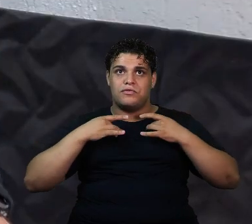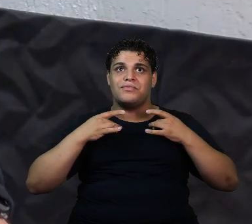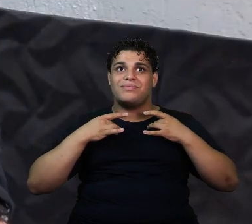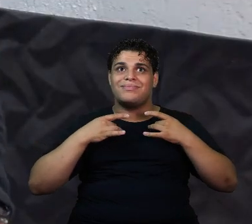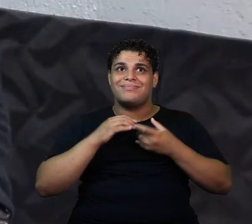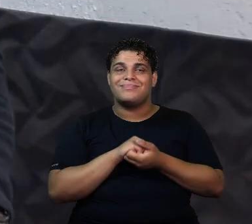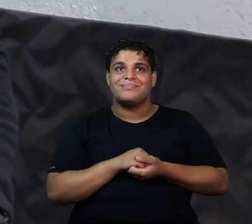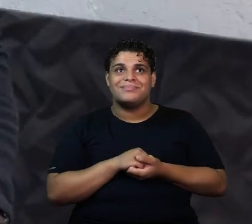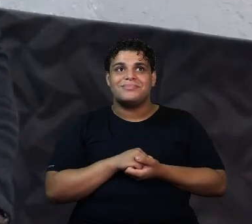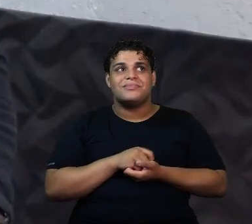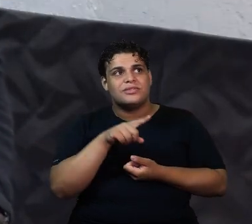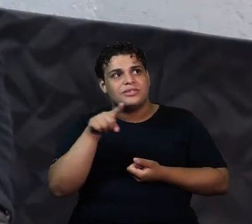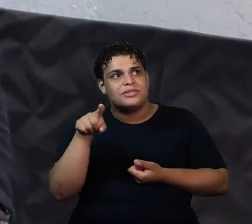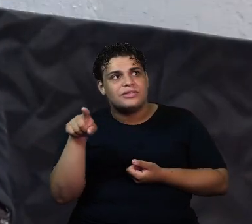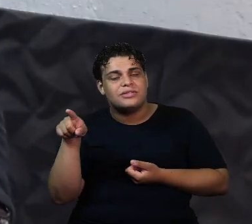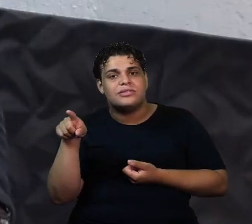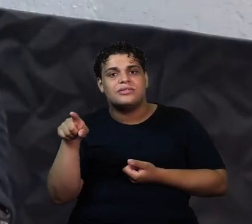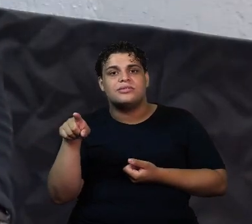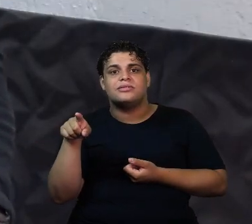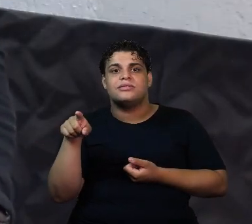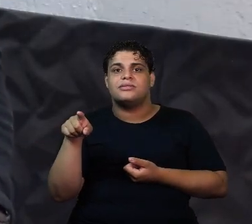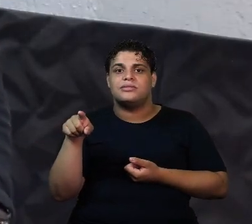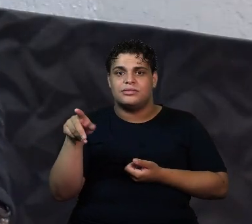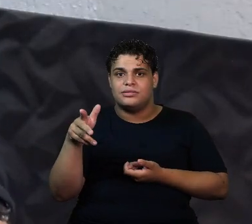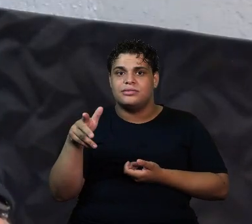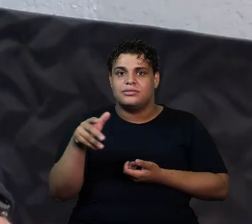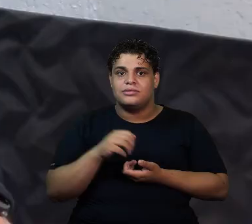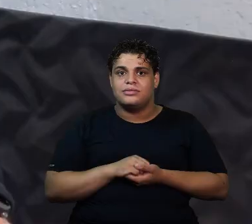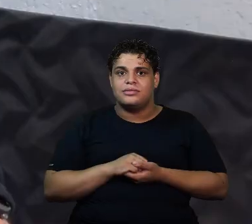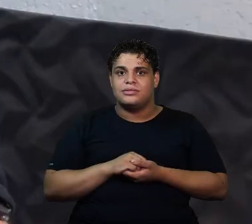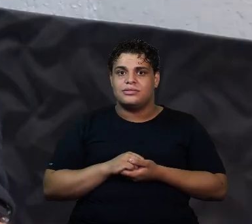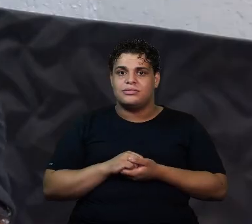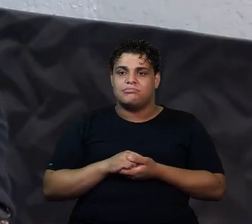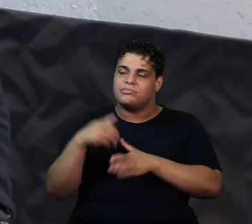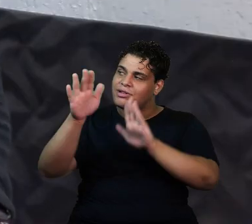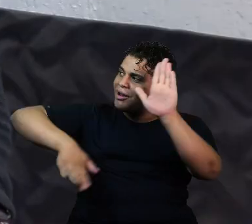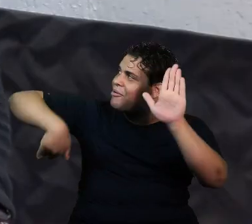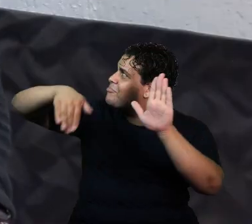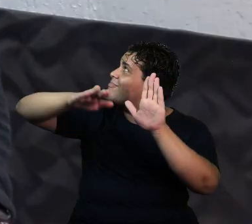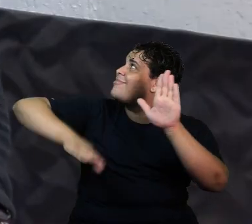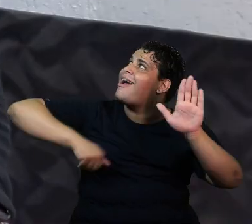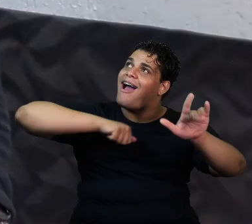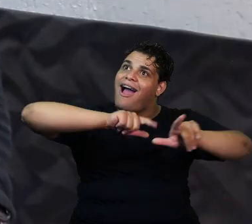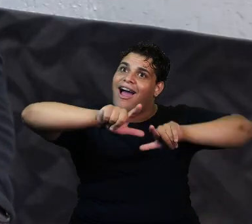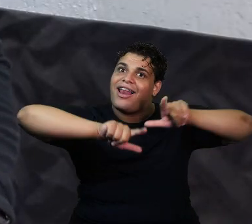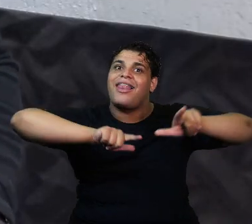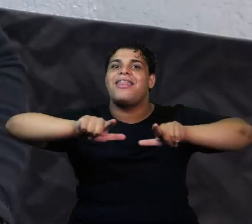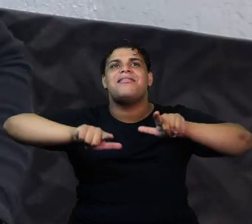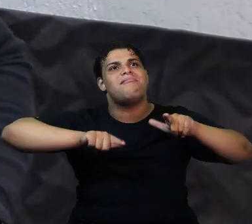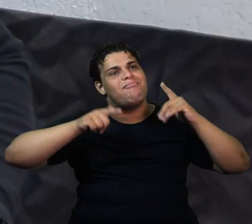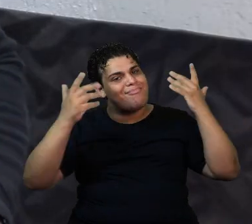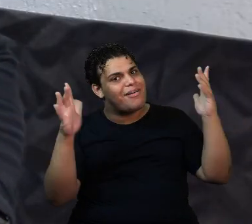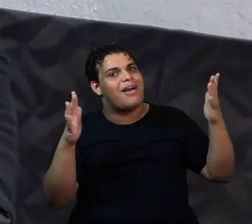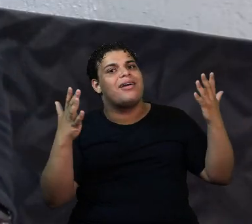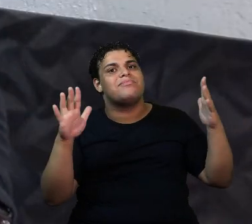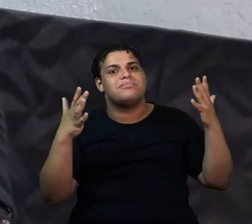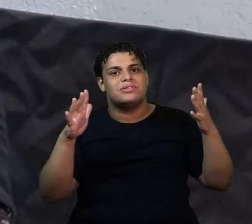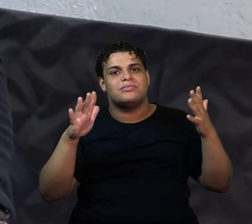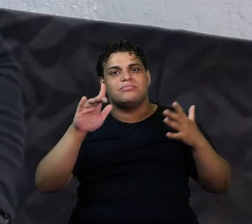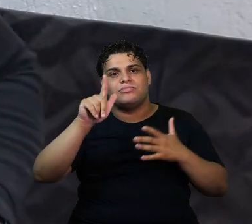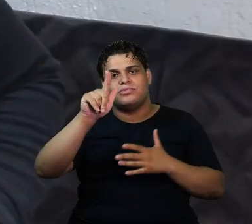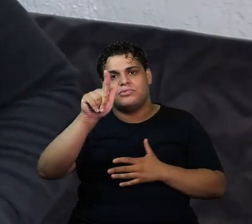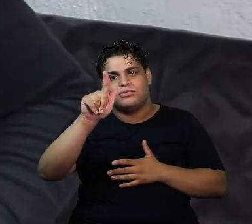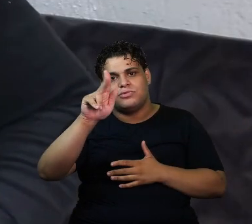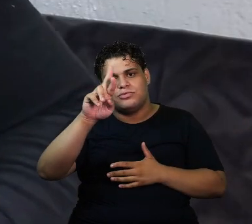e vocês vão aí nas praias, fazem a limpeza, então vocês colocam de fato a mão na massa, né? Então, parabéns aí pro o